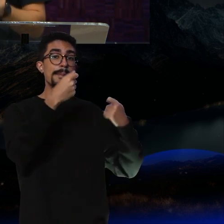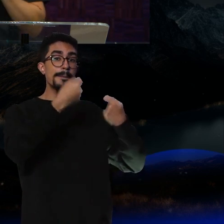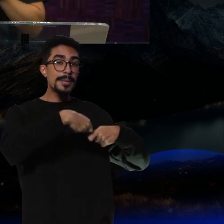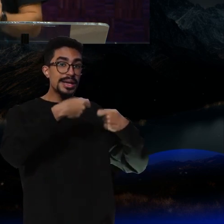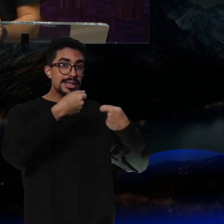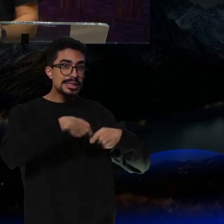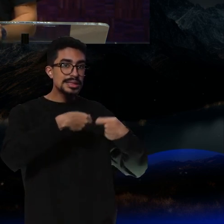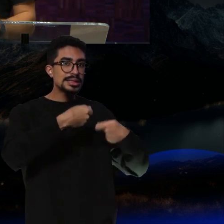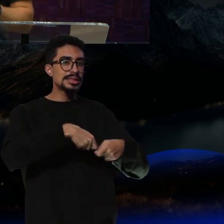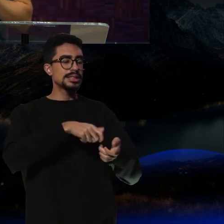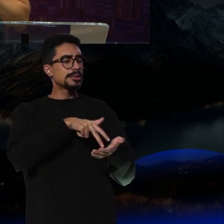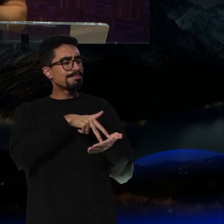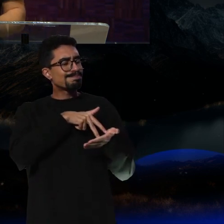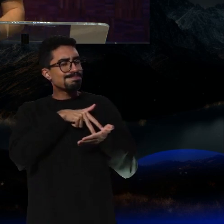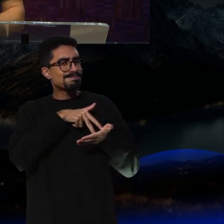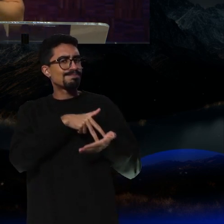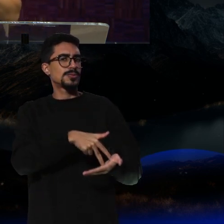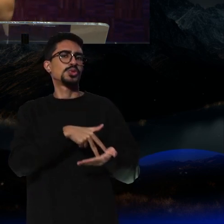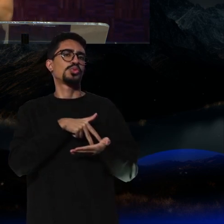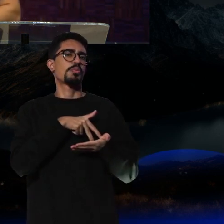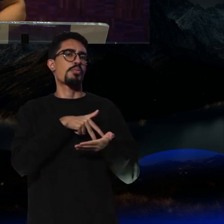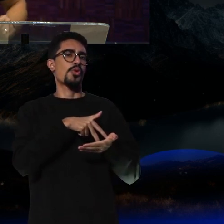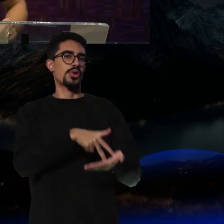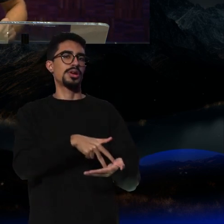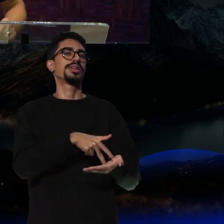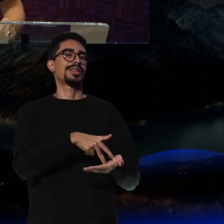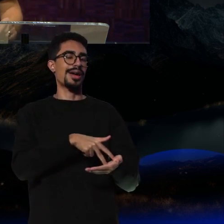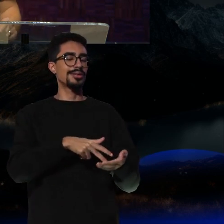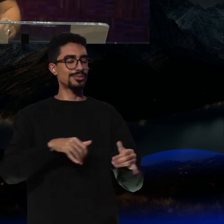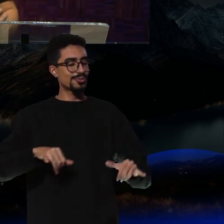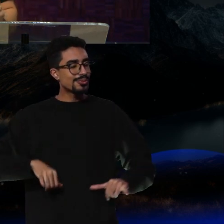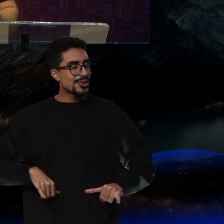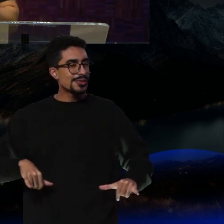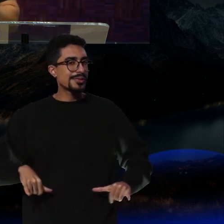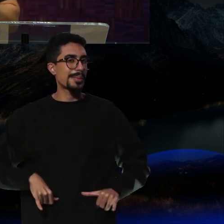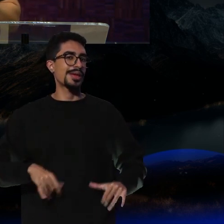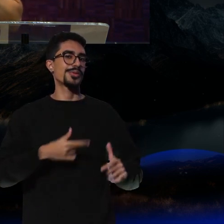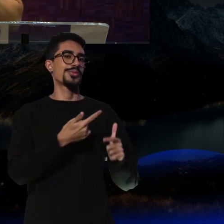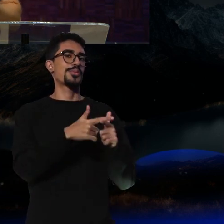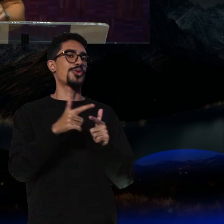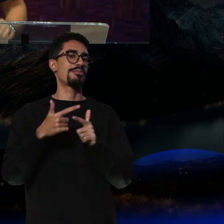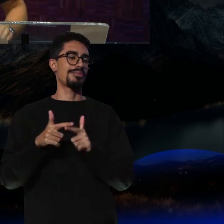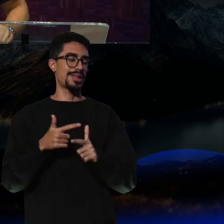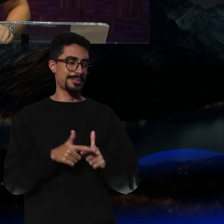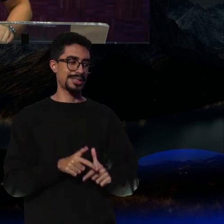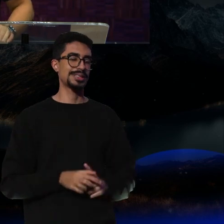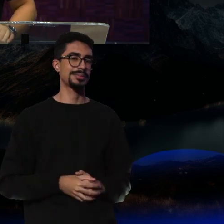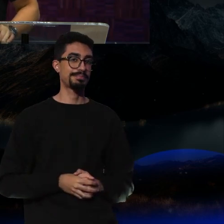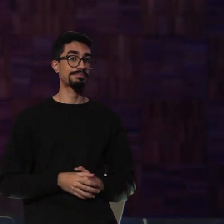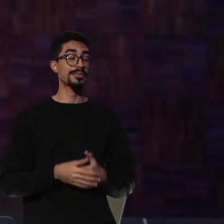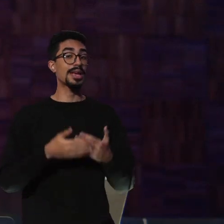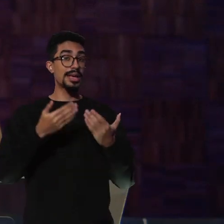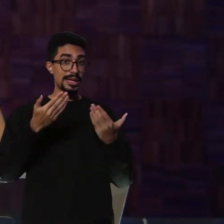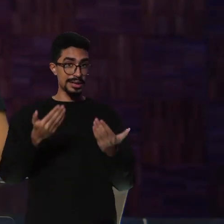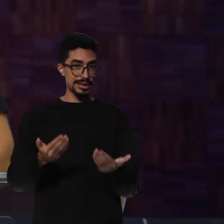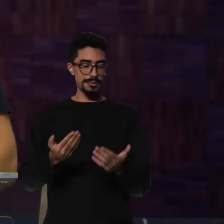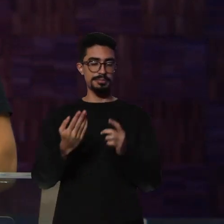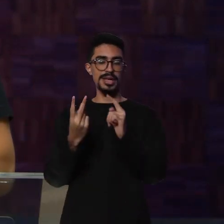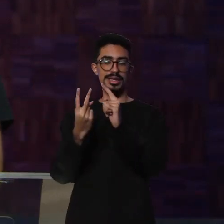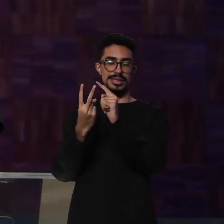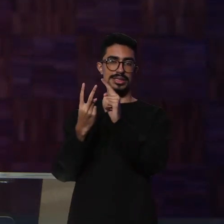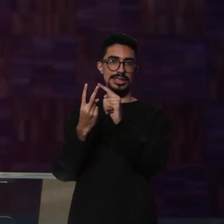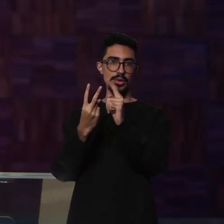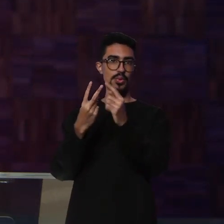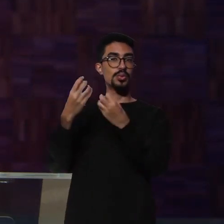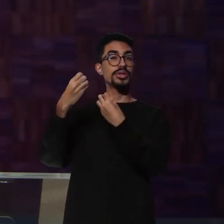tudo, suporte os sofrimentos. A segunda maneira que nós precisamos